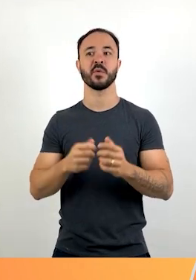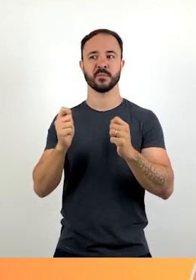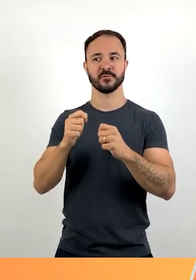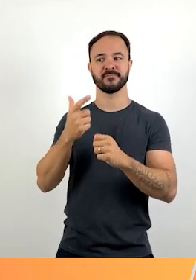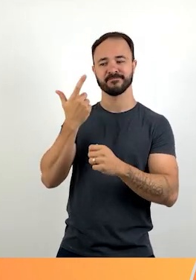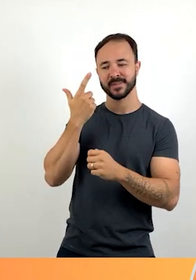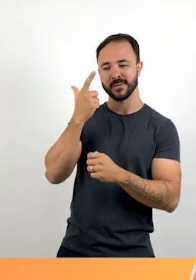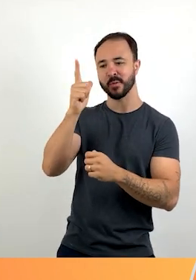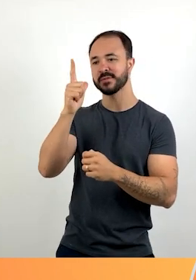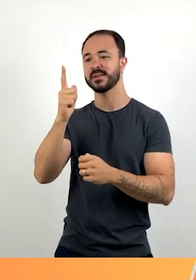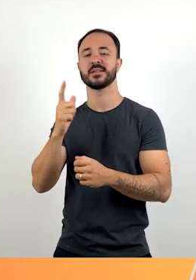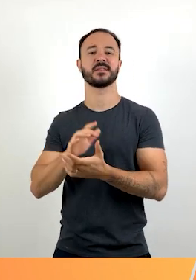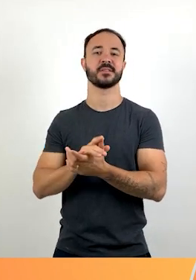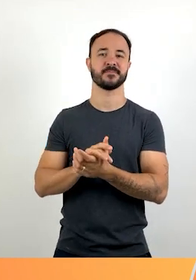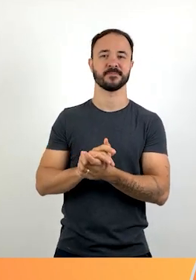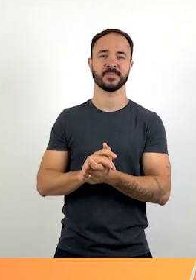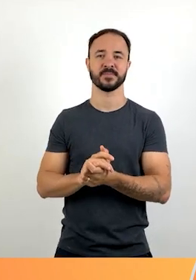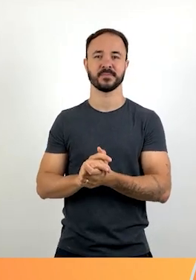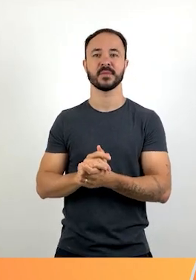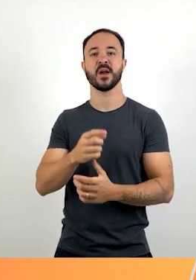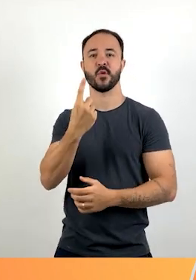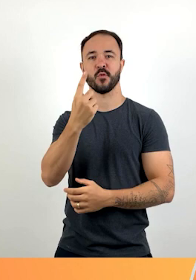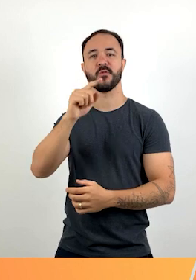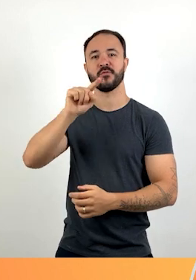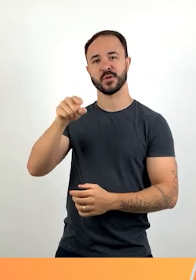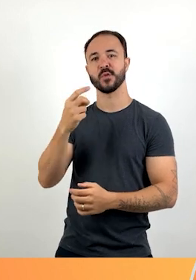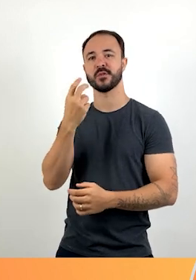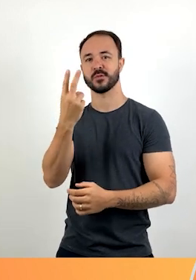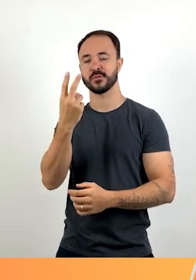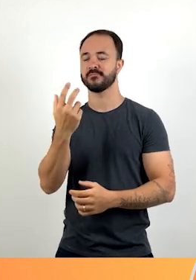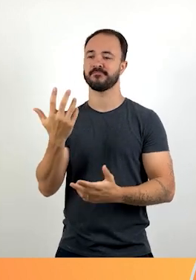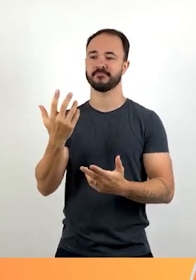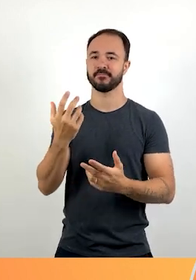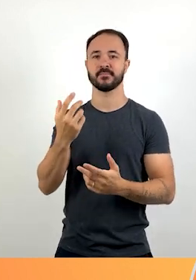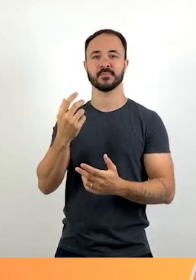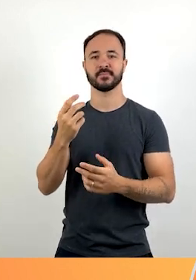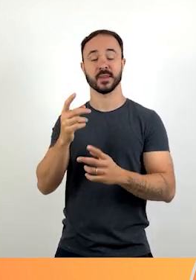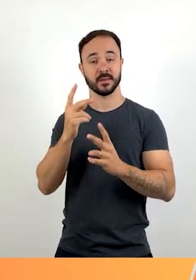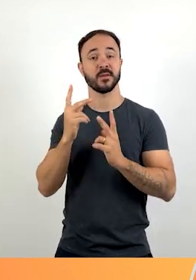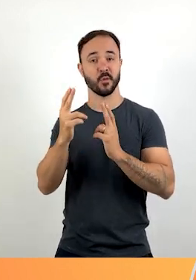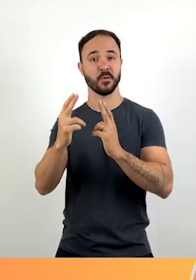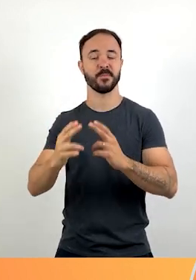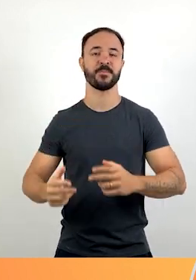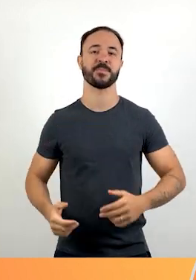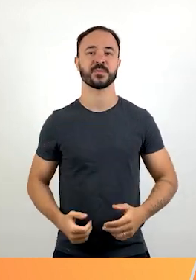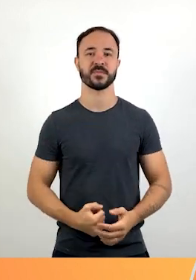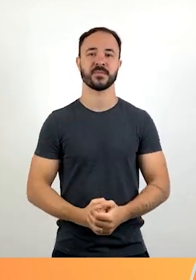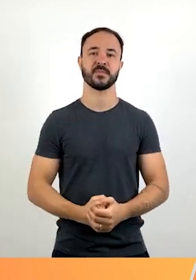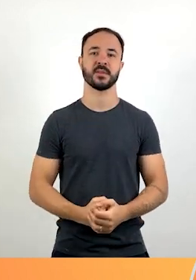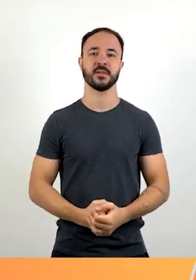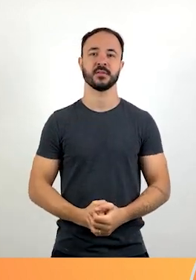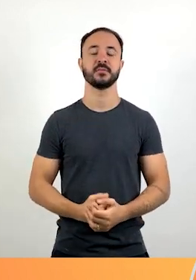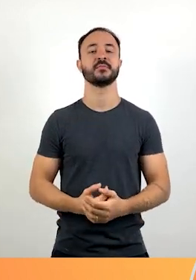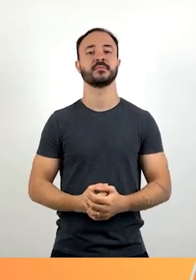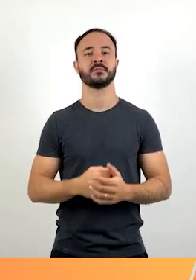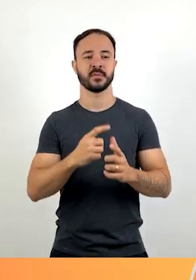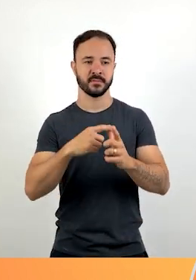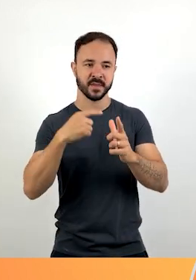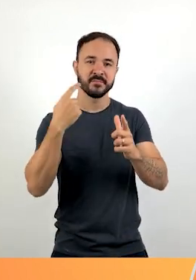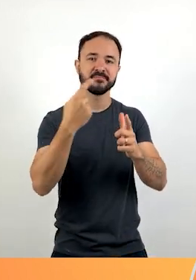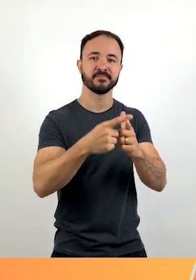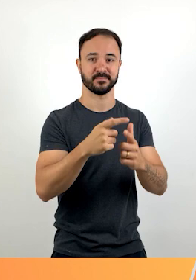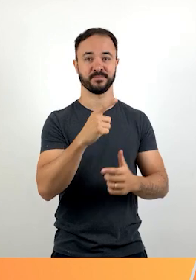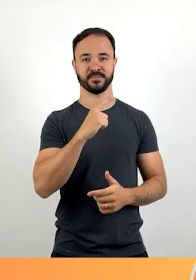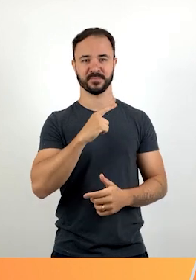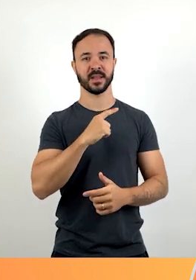próprio 1,2 que a gente já tinha feito aqui no início. Certinho? E, na sequência, a gente tem